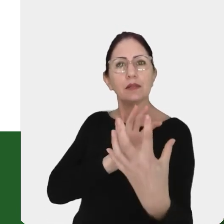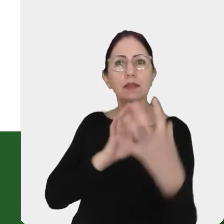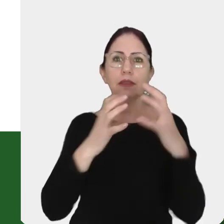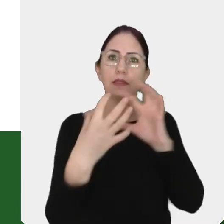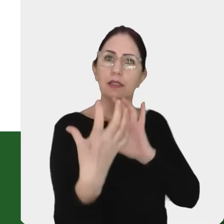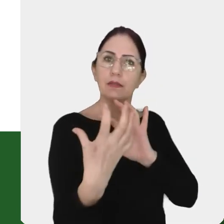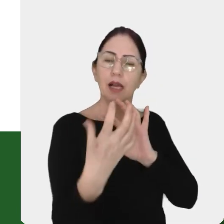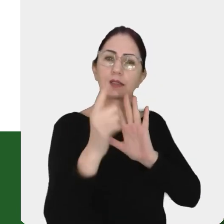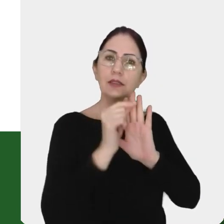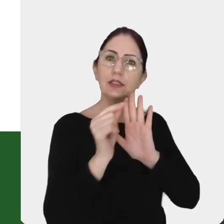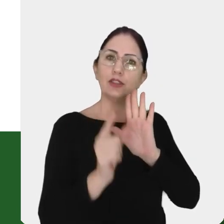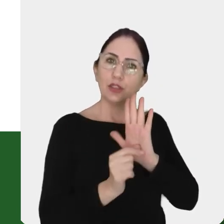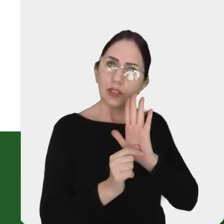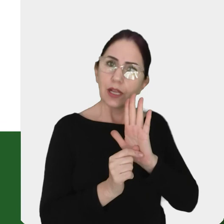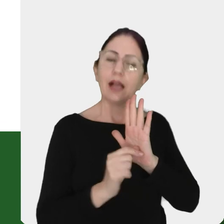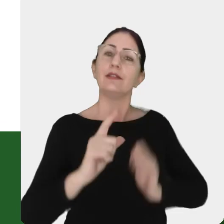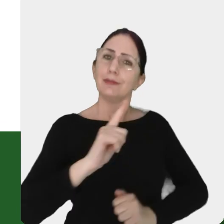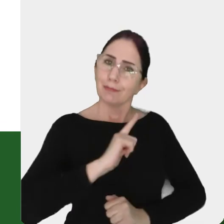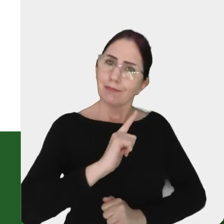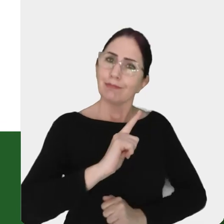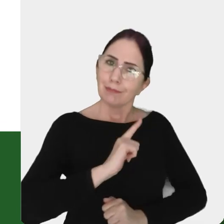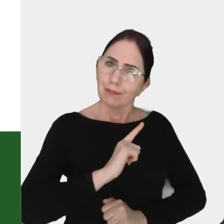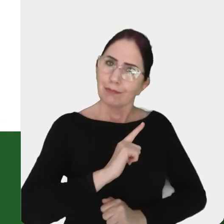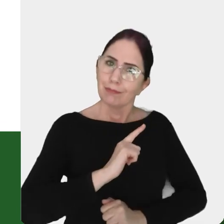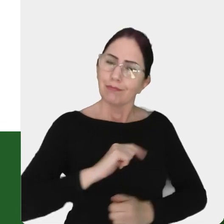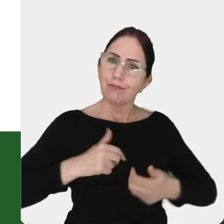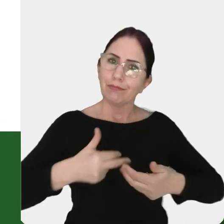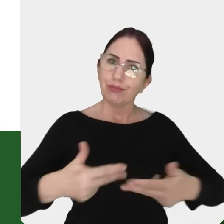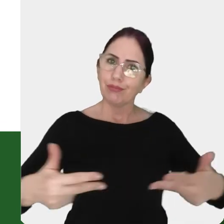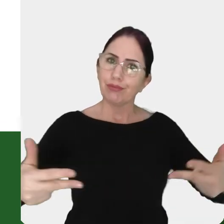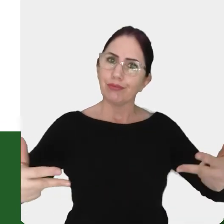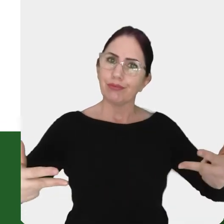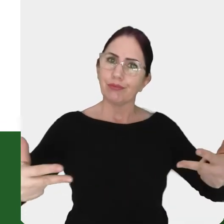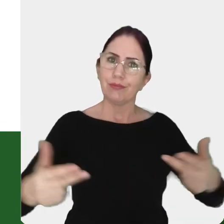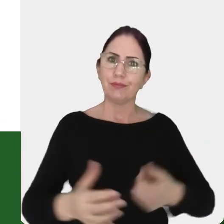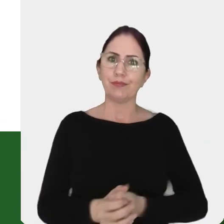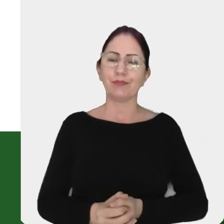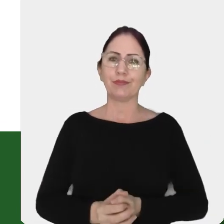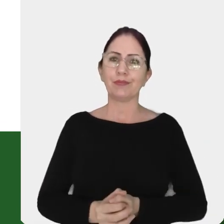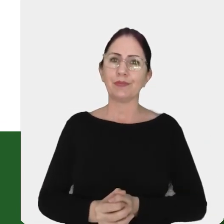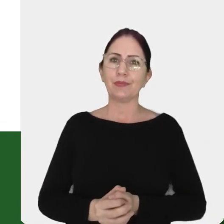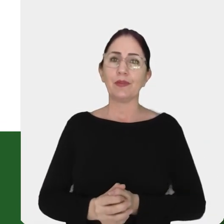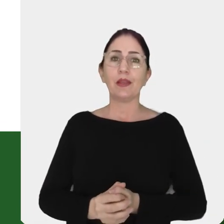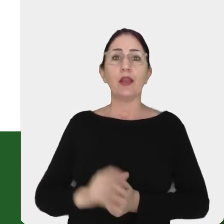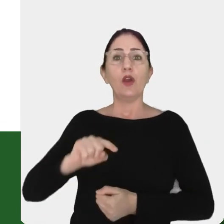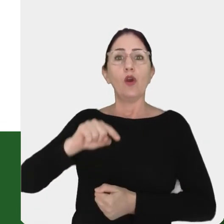Então, aplicado também às interfaces digitais.